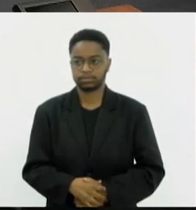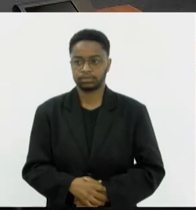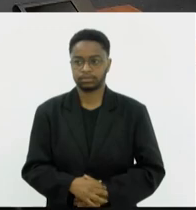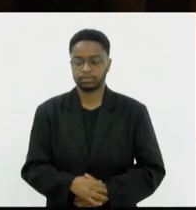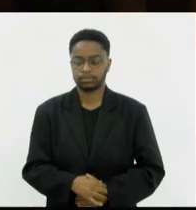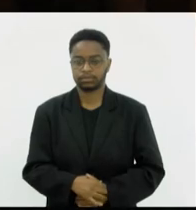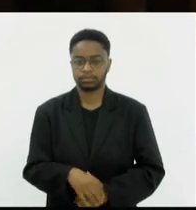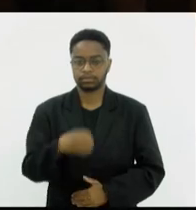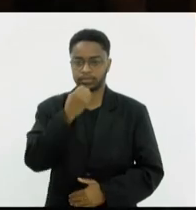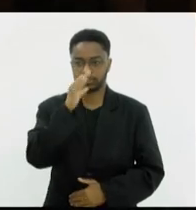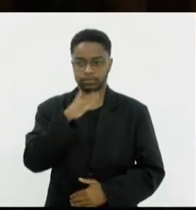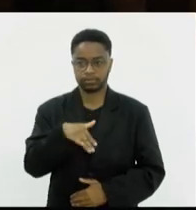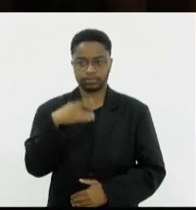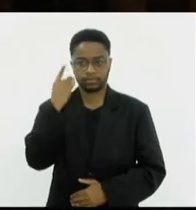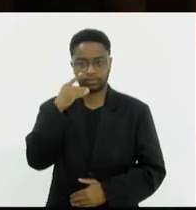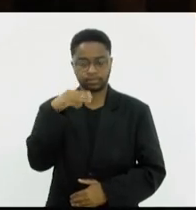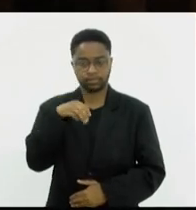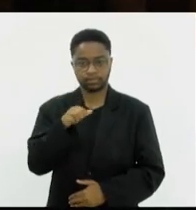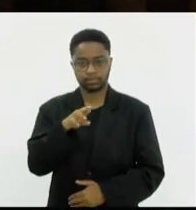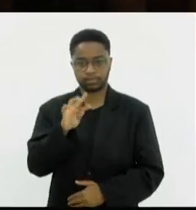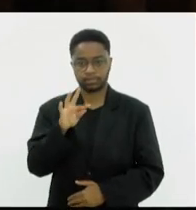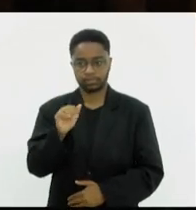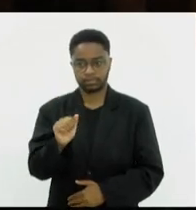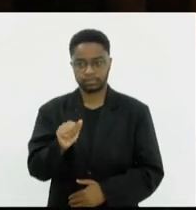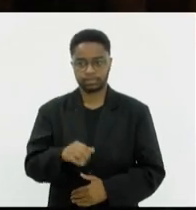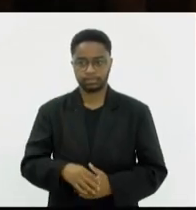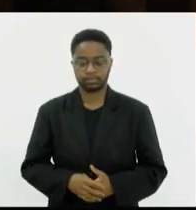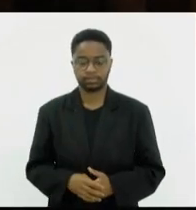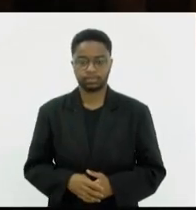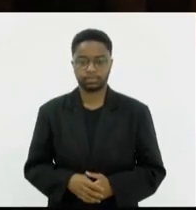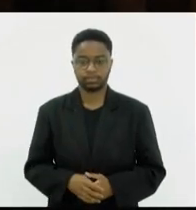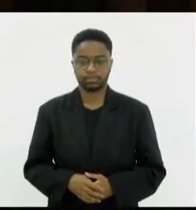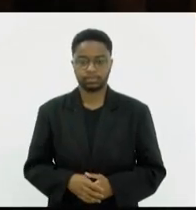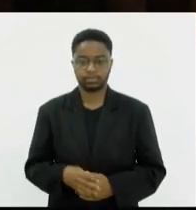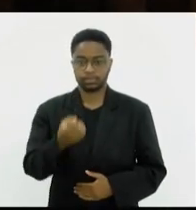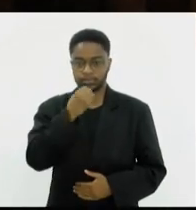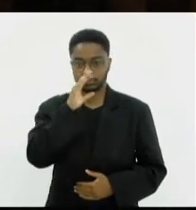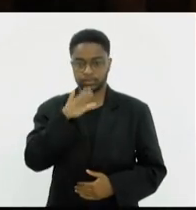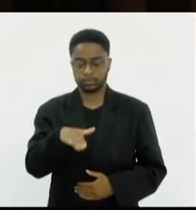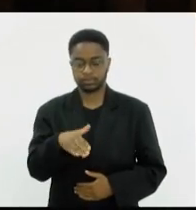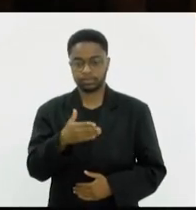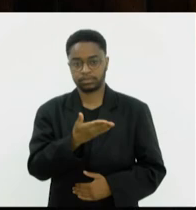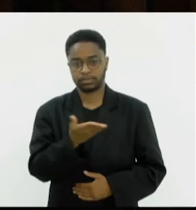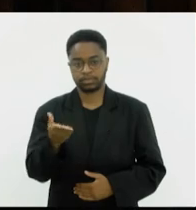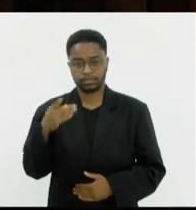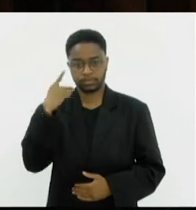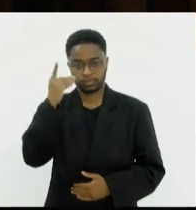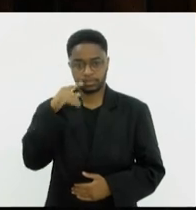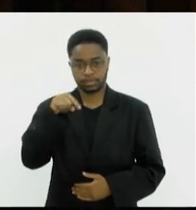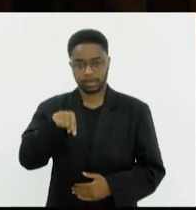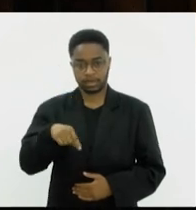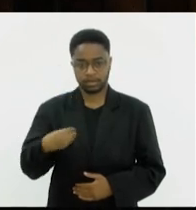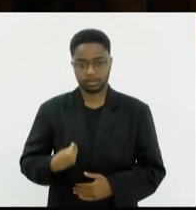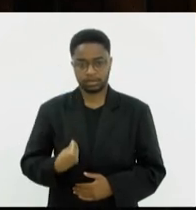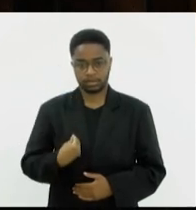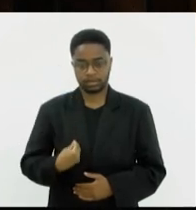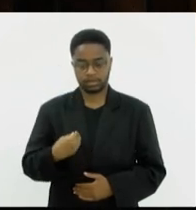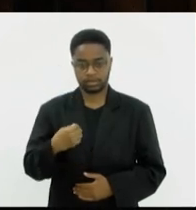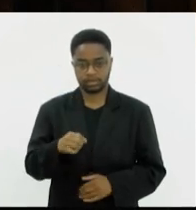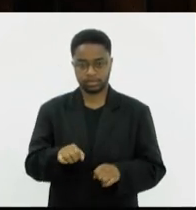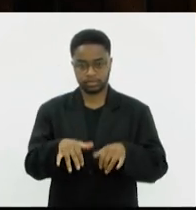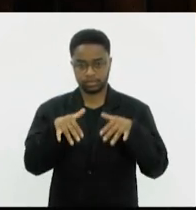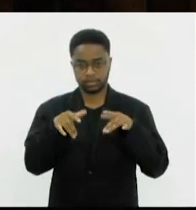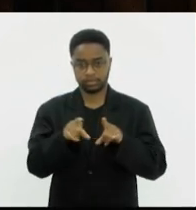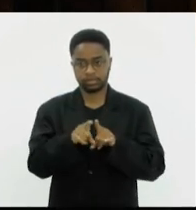Boa tarde, deputada Marta Rocha. Boa tarde, deputados que estão aqui no plenário e a todos